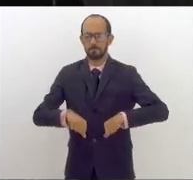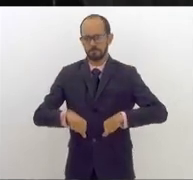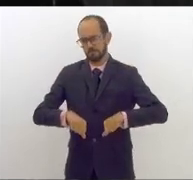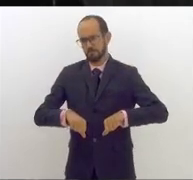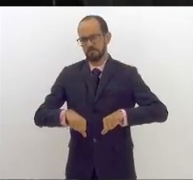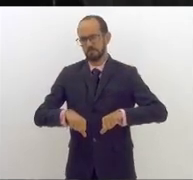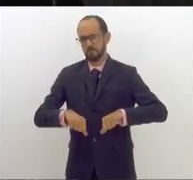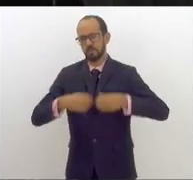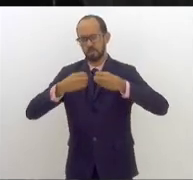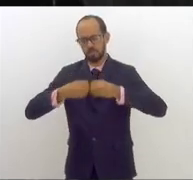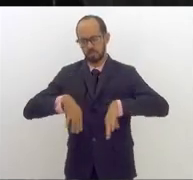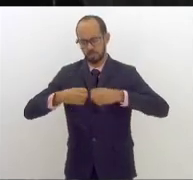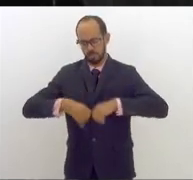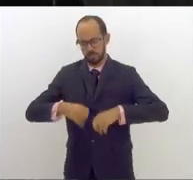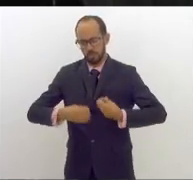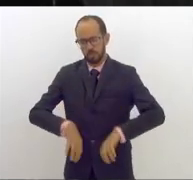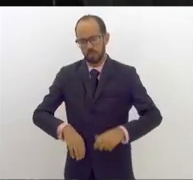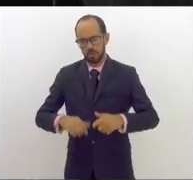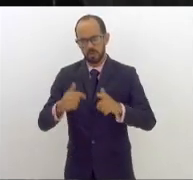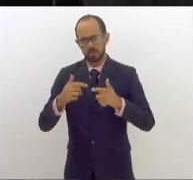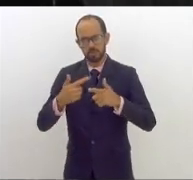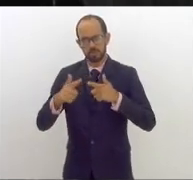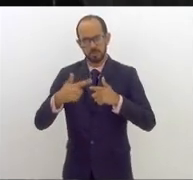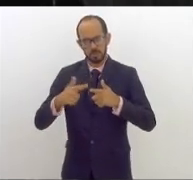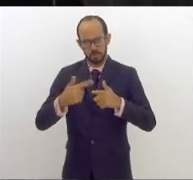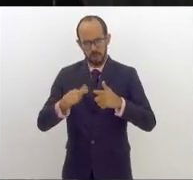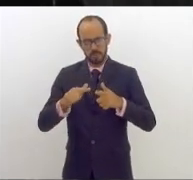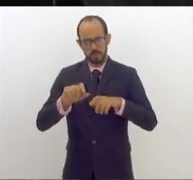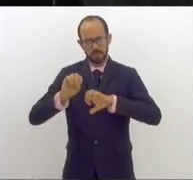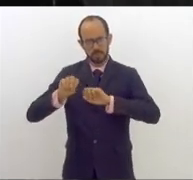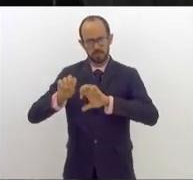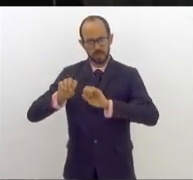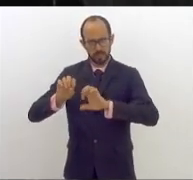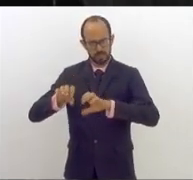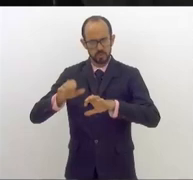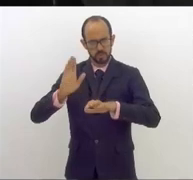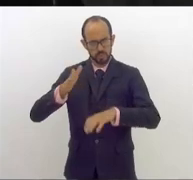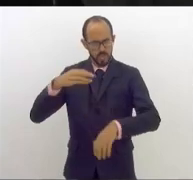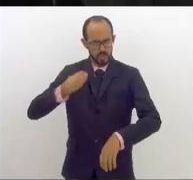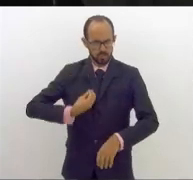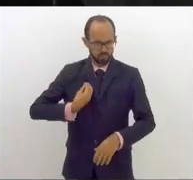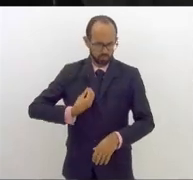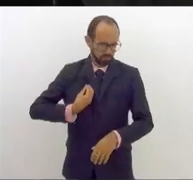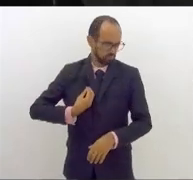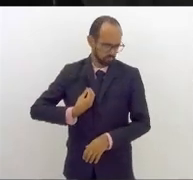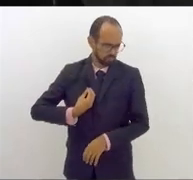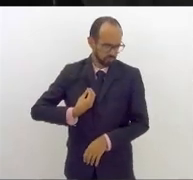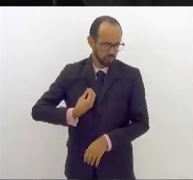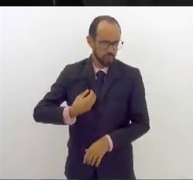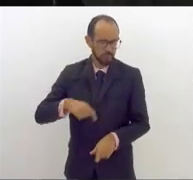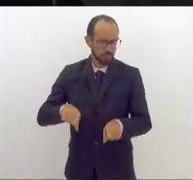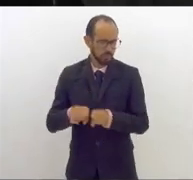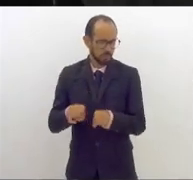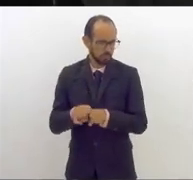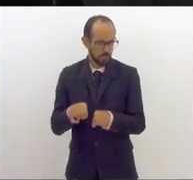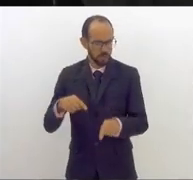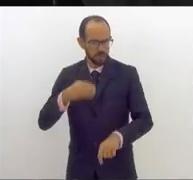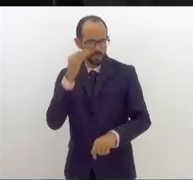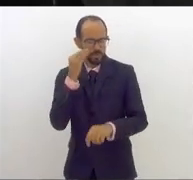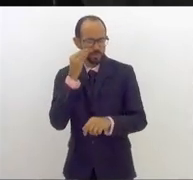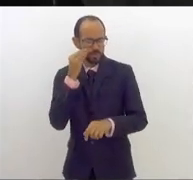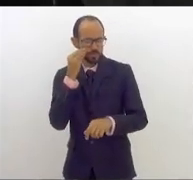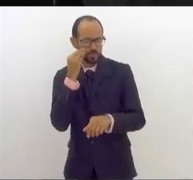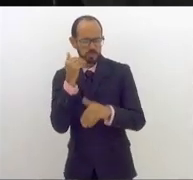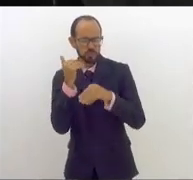desgastou a desigualdades educacionais que já existiam e que foram pioradas E aprofundados então a busca da Equidade no sistema